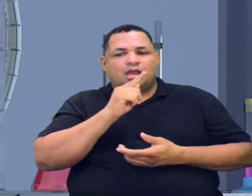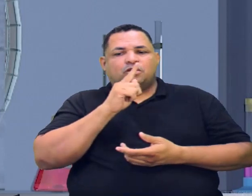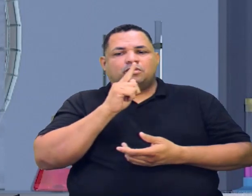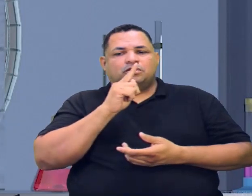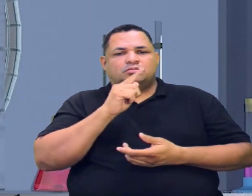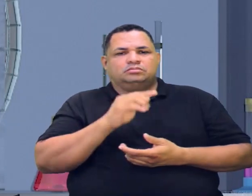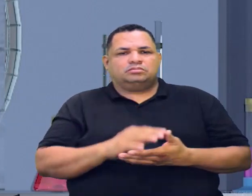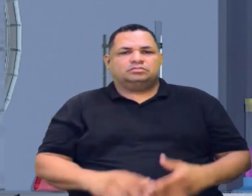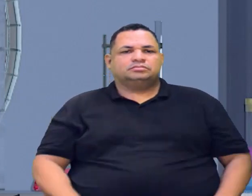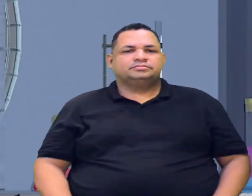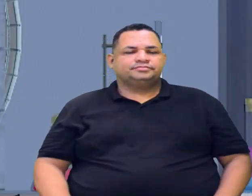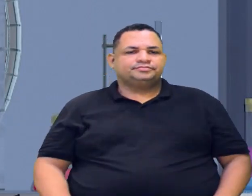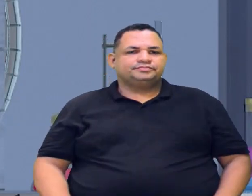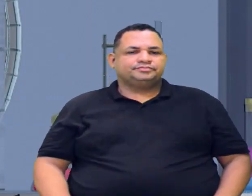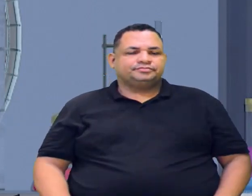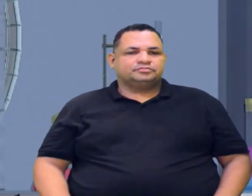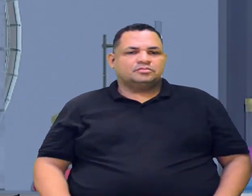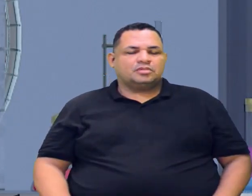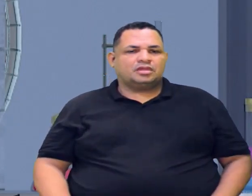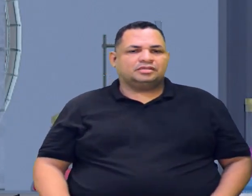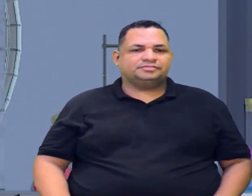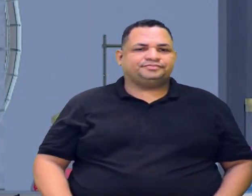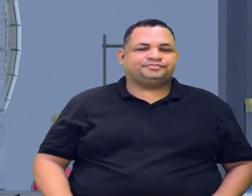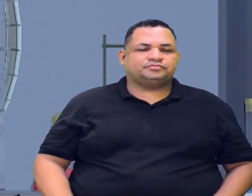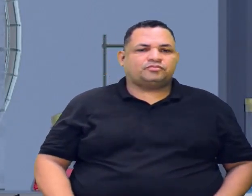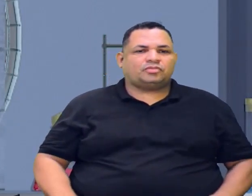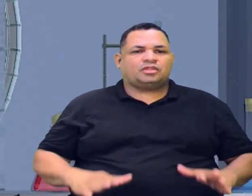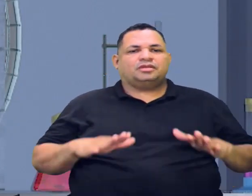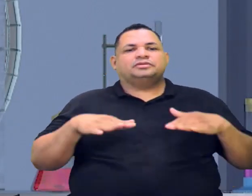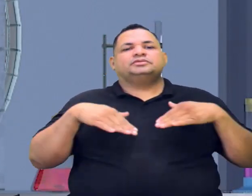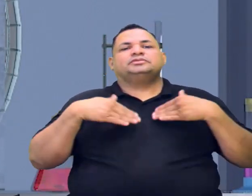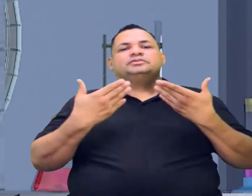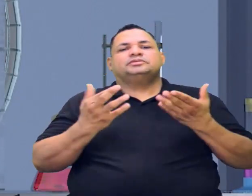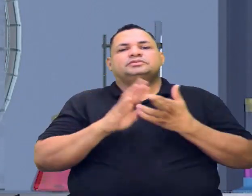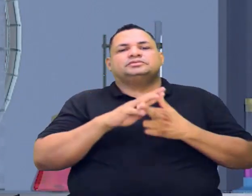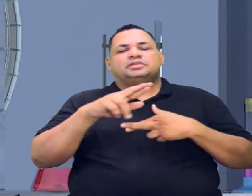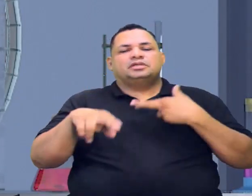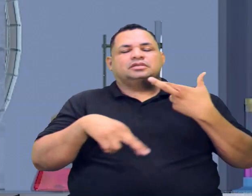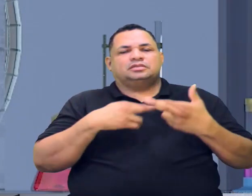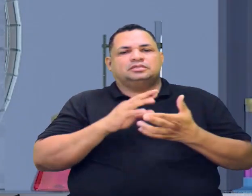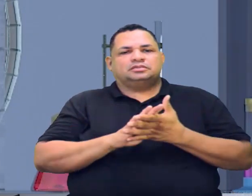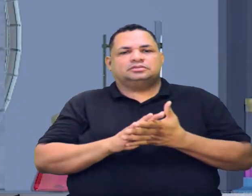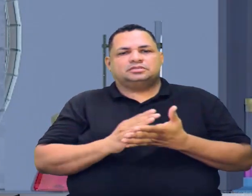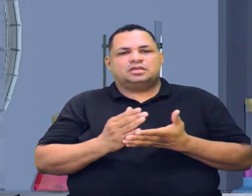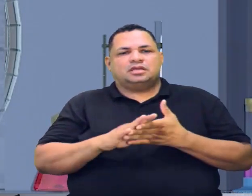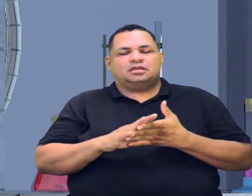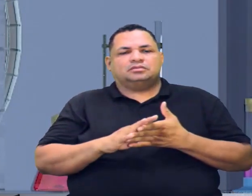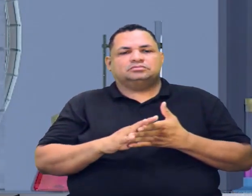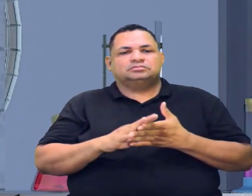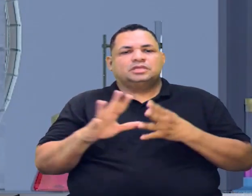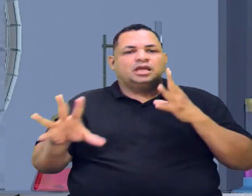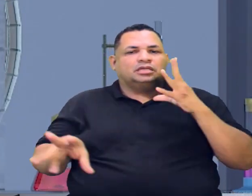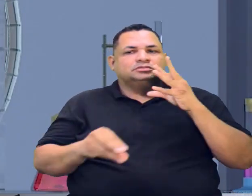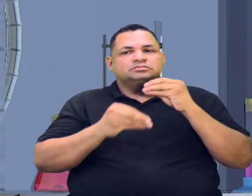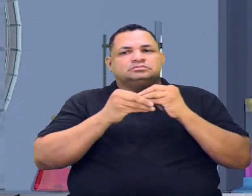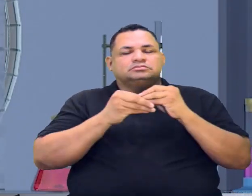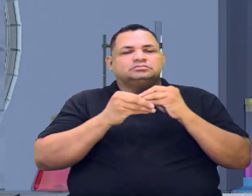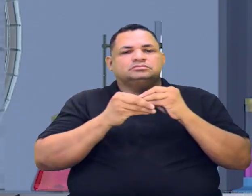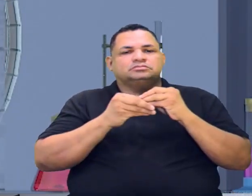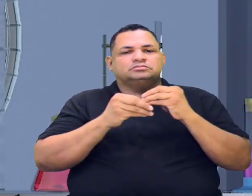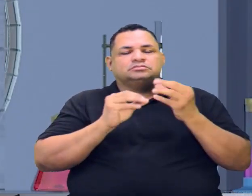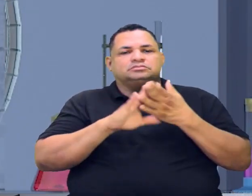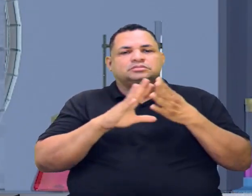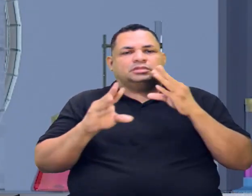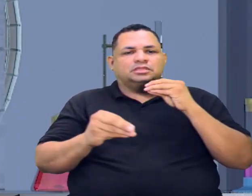né? Então, nessa situação, quando a gente fala de reação de hidratação, estou falando de reação onde